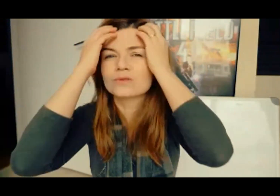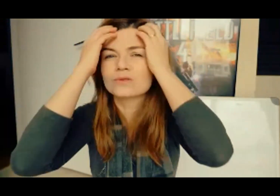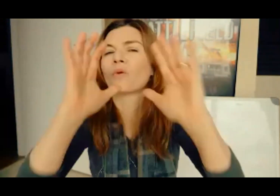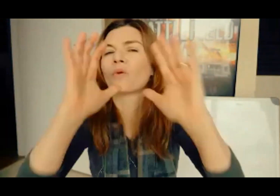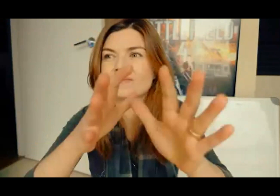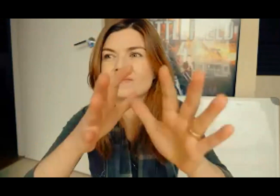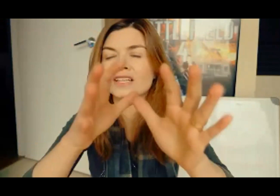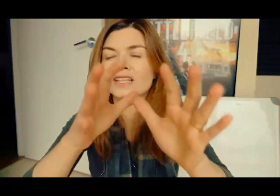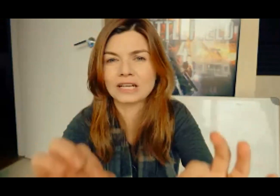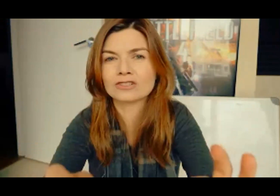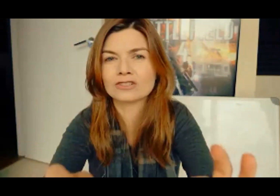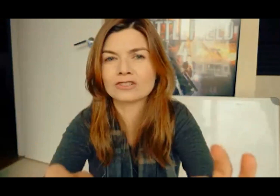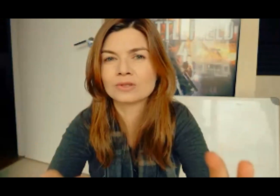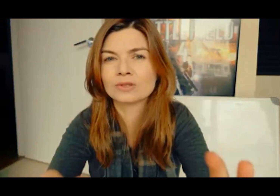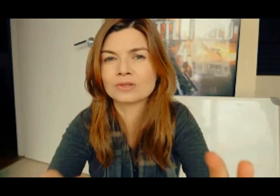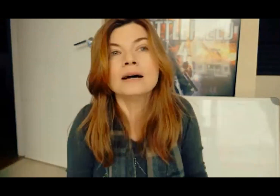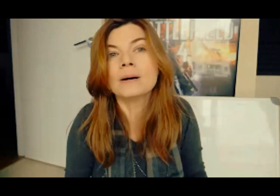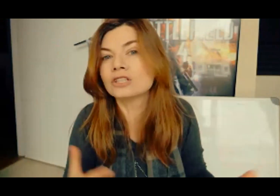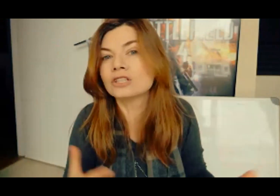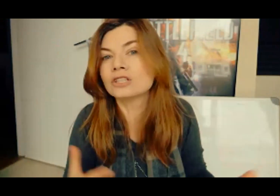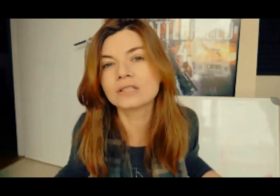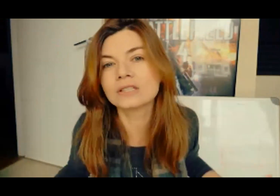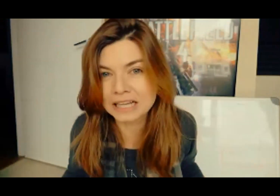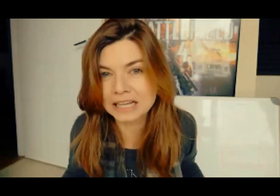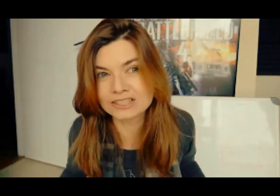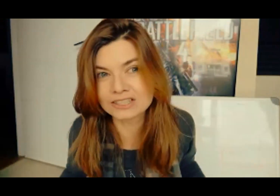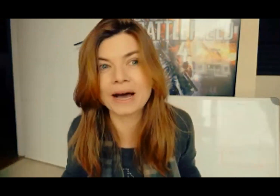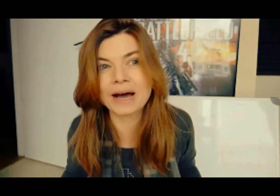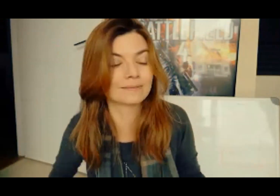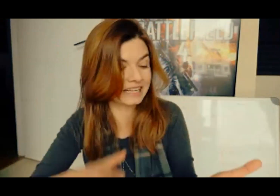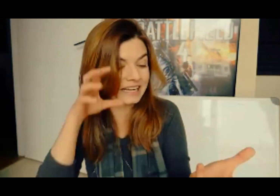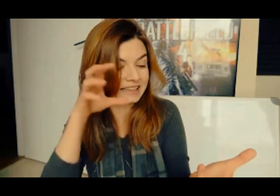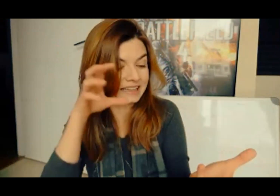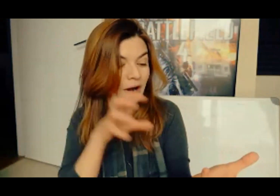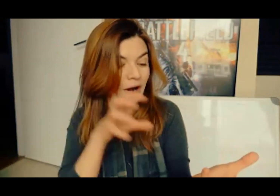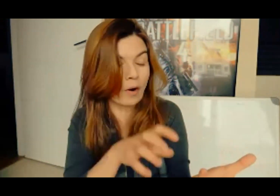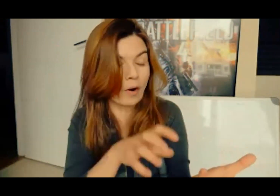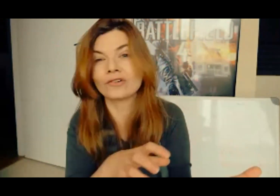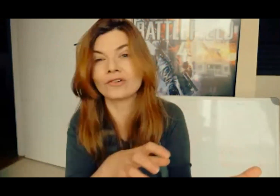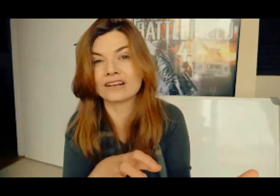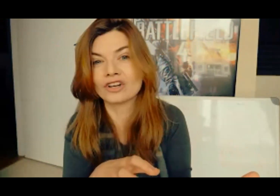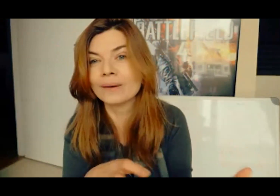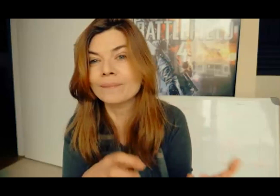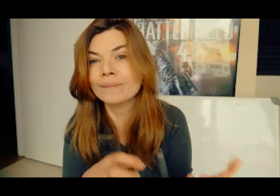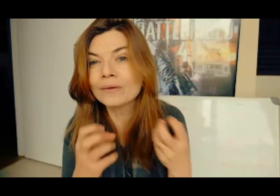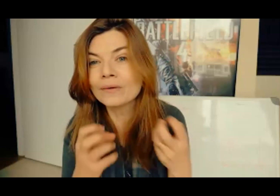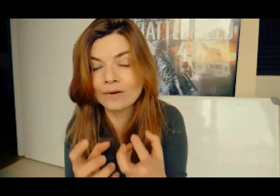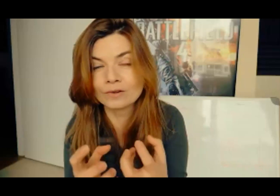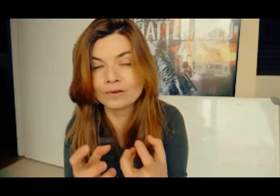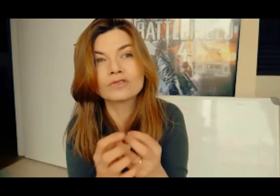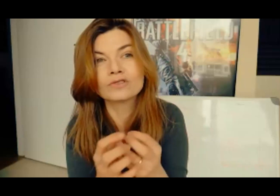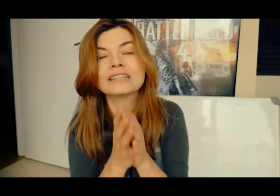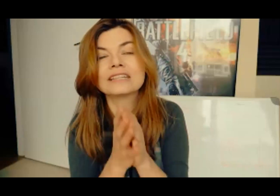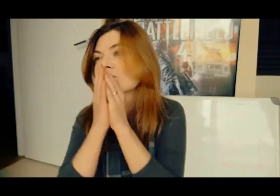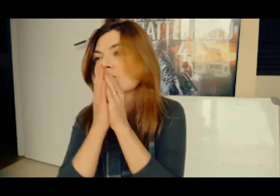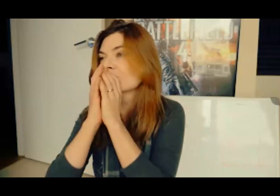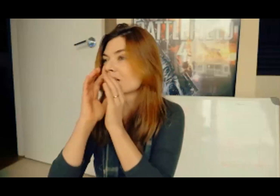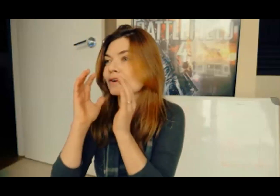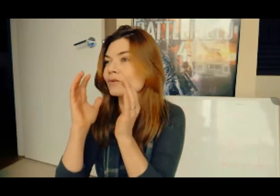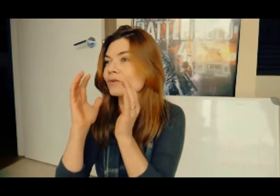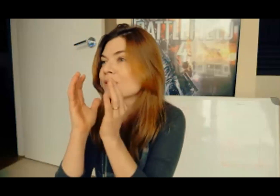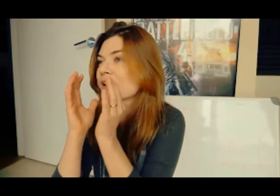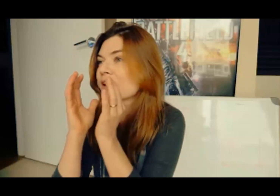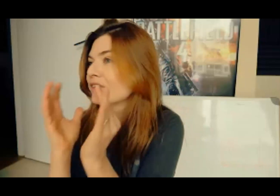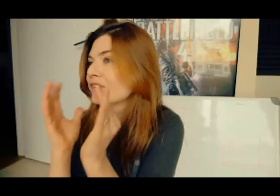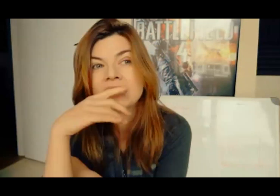coceira no seu corpo e vontade de tossir. Mas tirando isso não tem nada demais, mas aquele terror que o cara joga, meu Deus, foram os 45 minutos mais